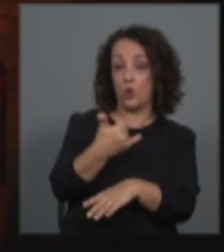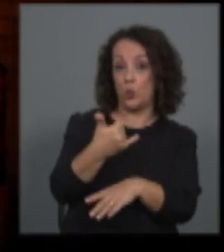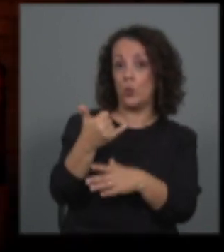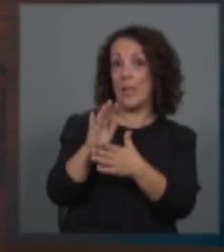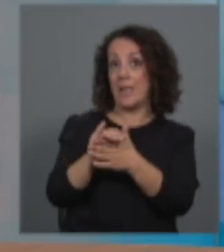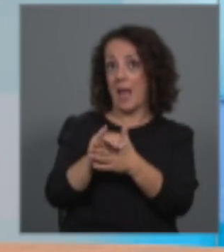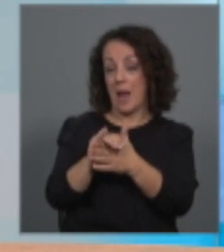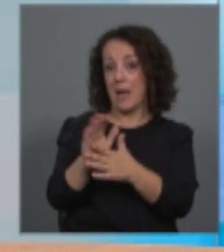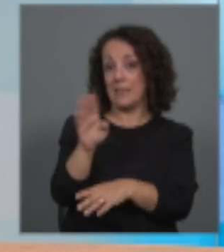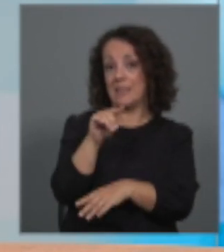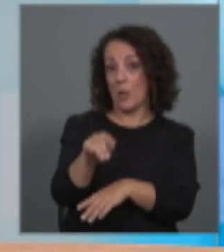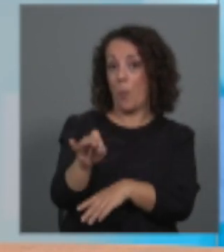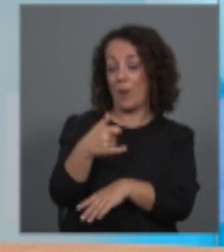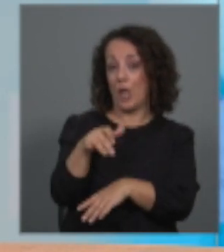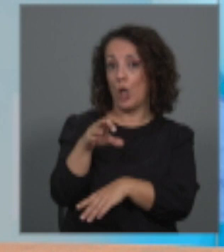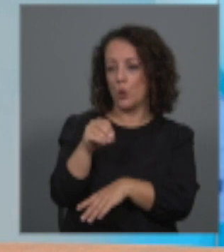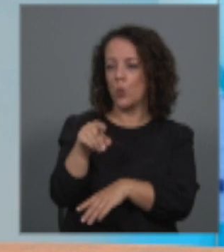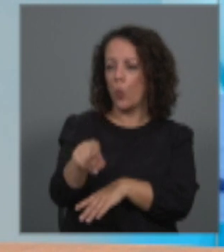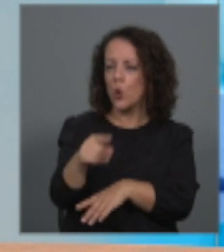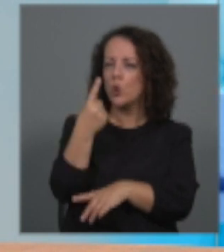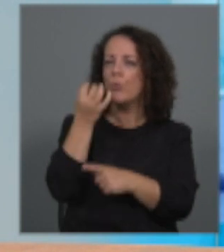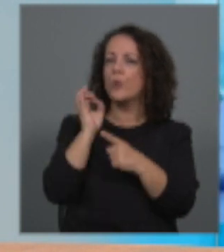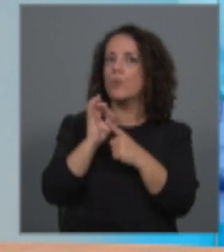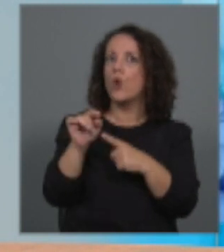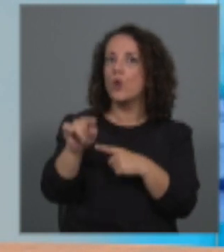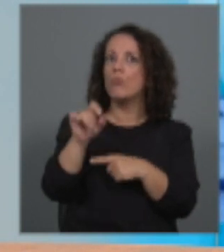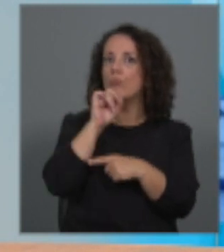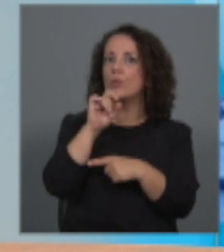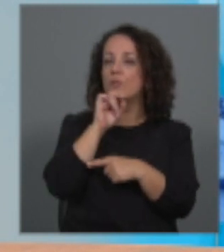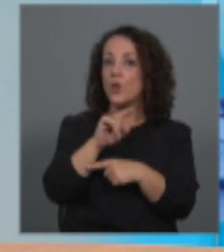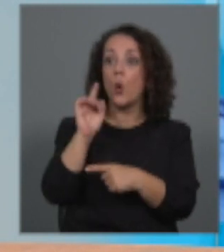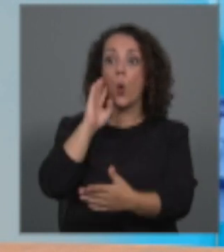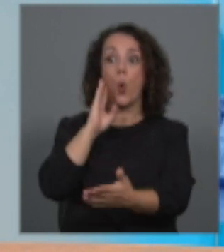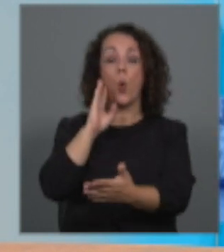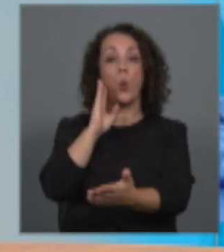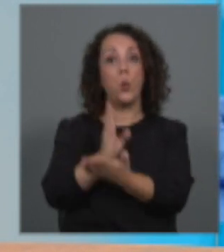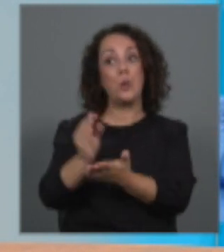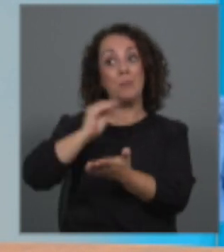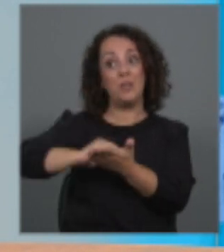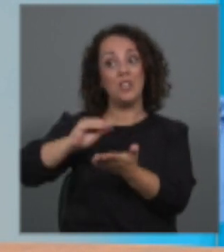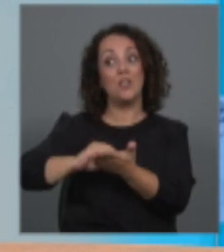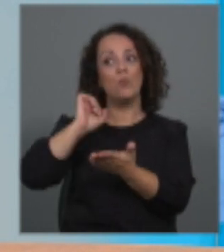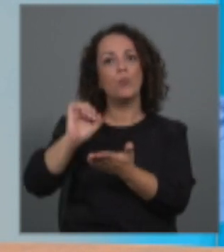pormenor, deve ter sido o último escrito do Novo Testamento.